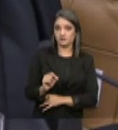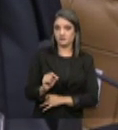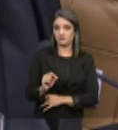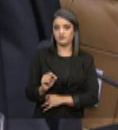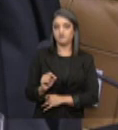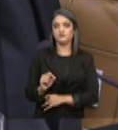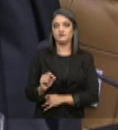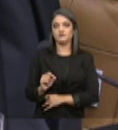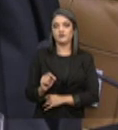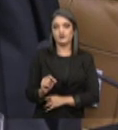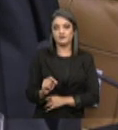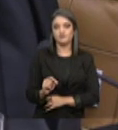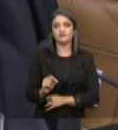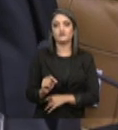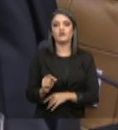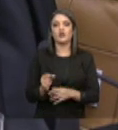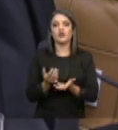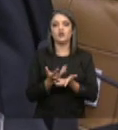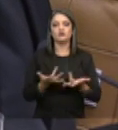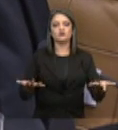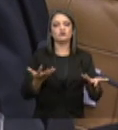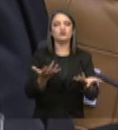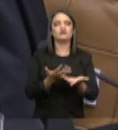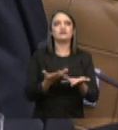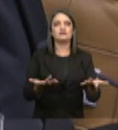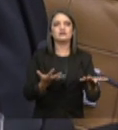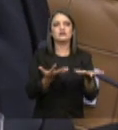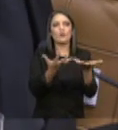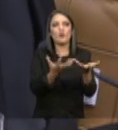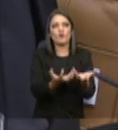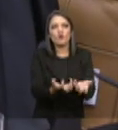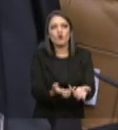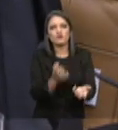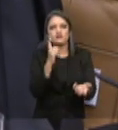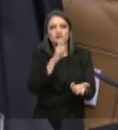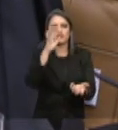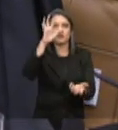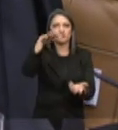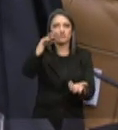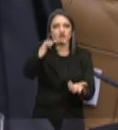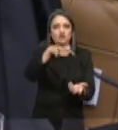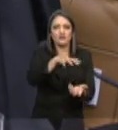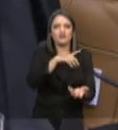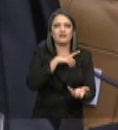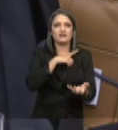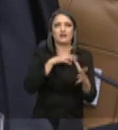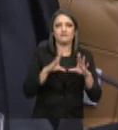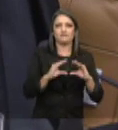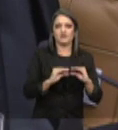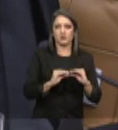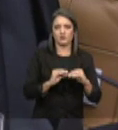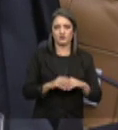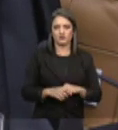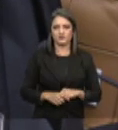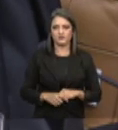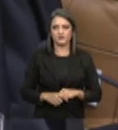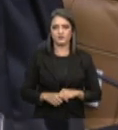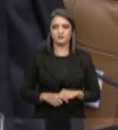que chove nos campos mais áridos e tristes a orvalhada das noites